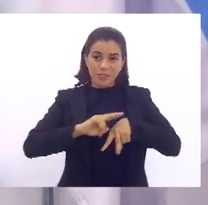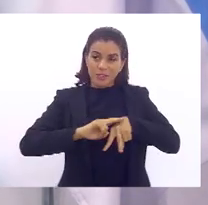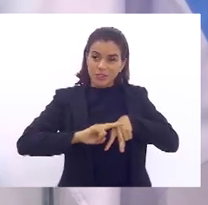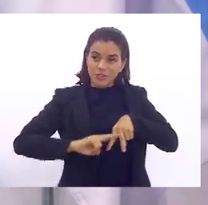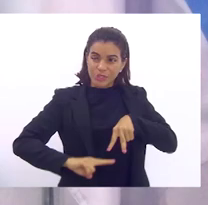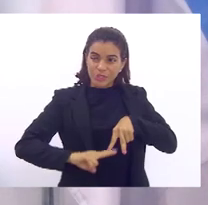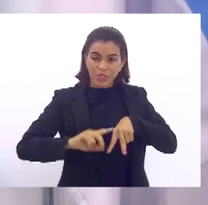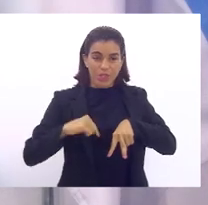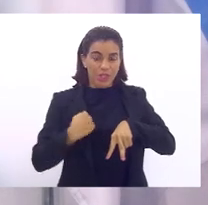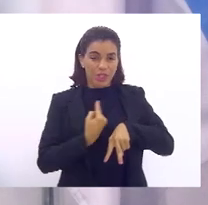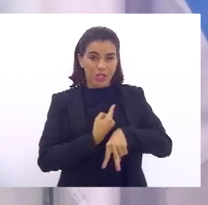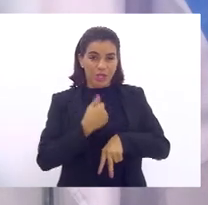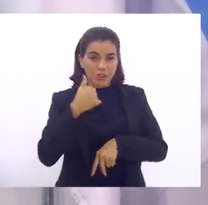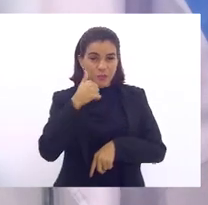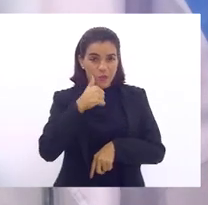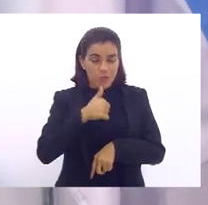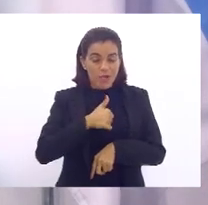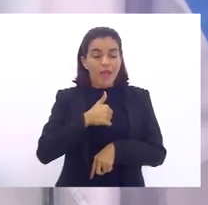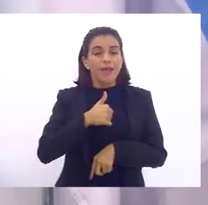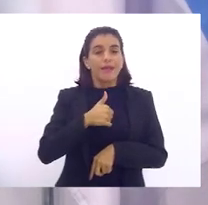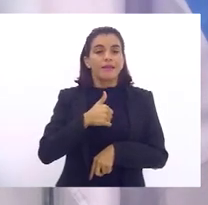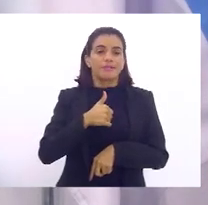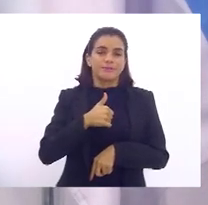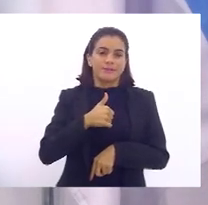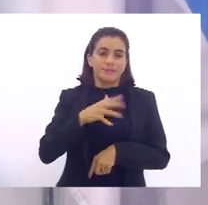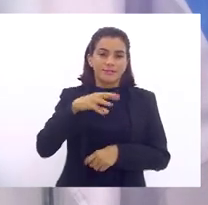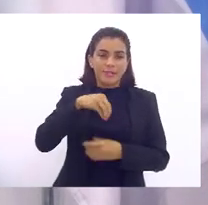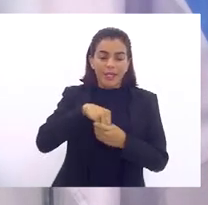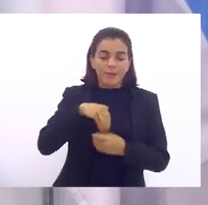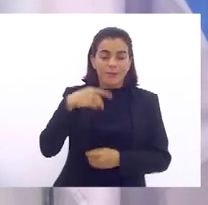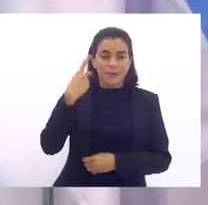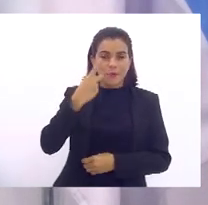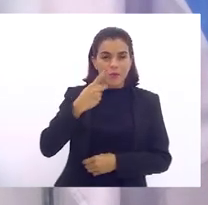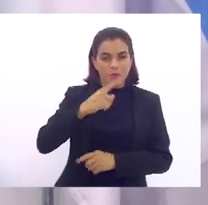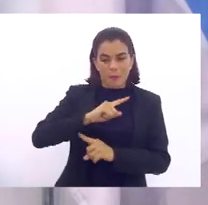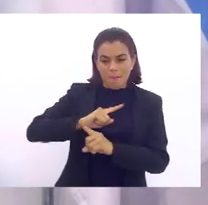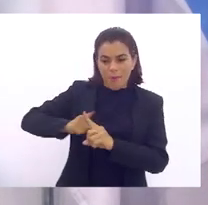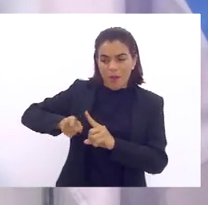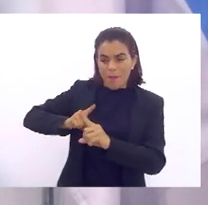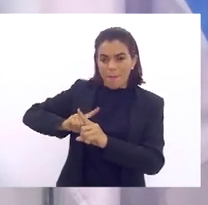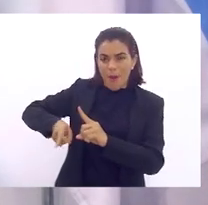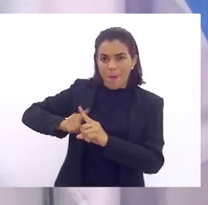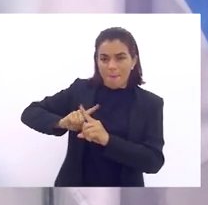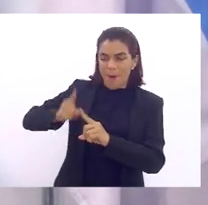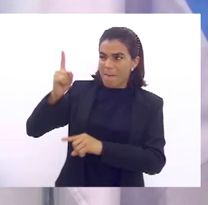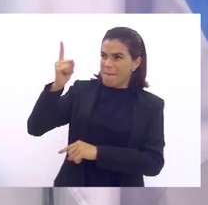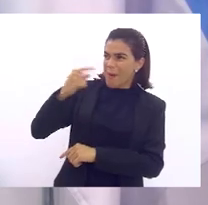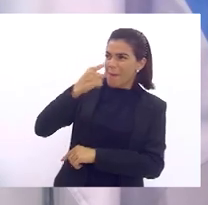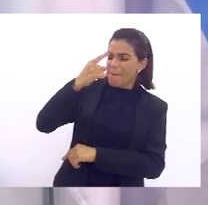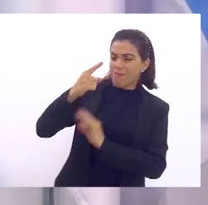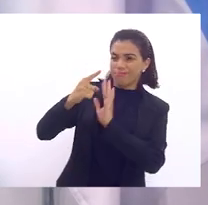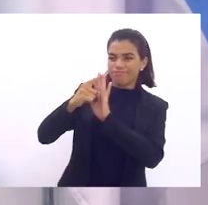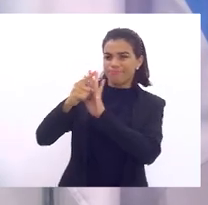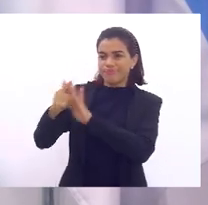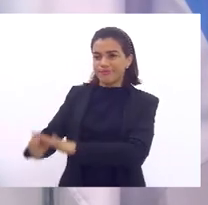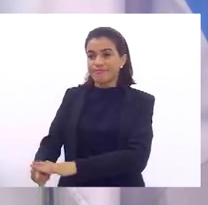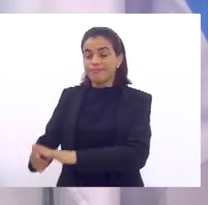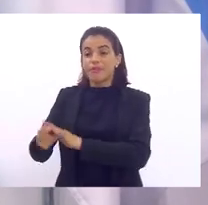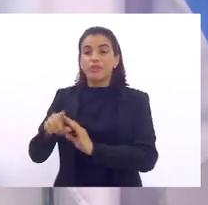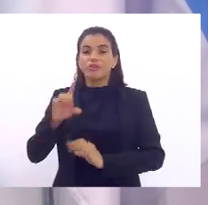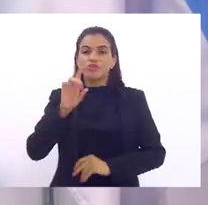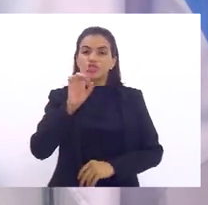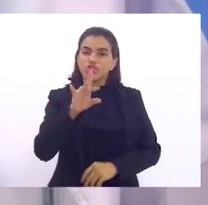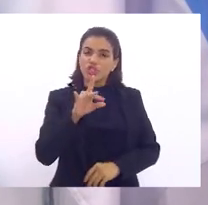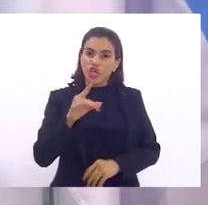nós mulheres somos cerceadas aonde nós estamos né e a violência política de gênero é importante que seja dito ela não é só